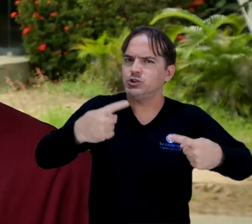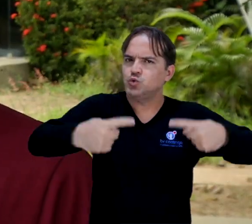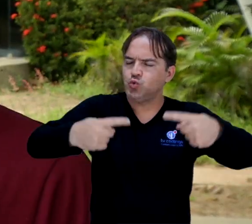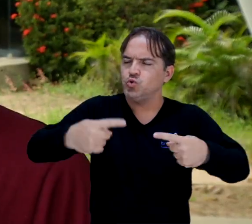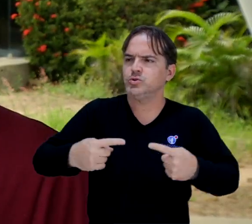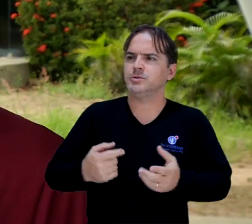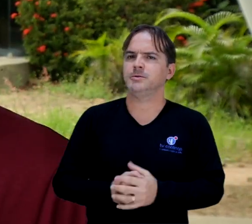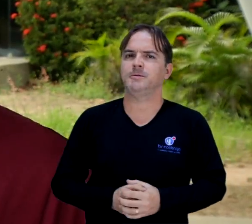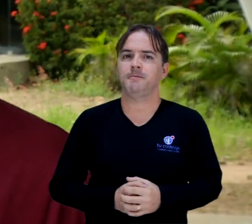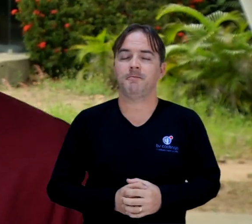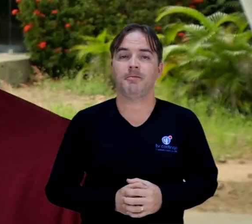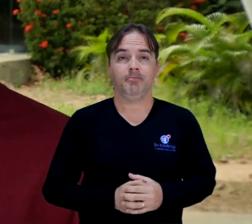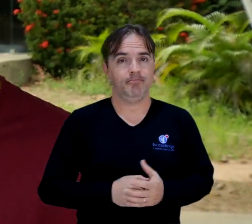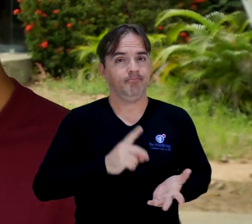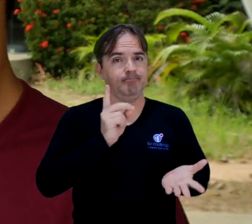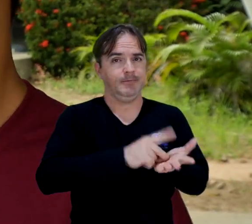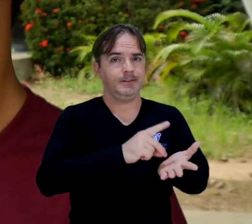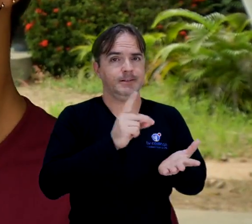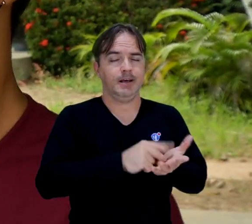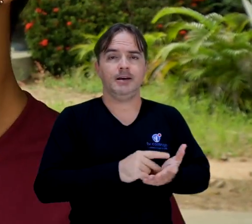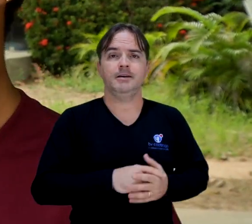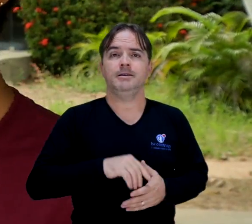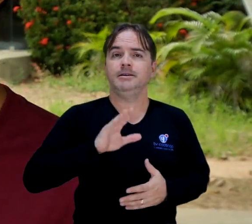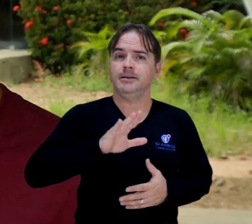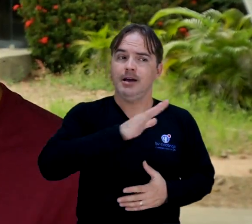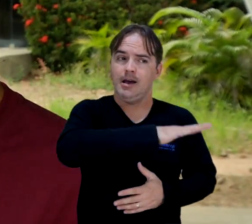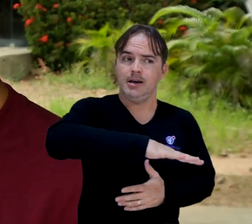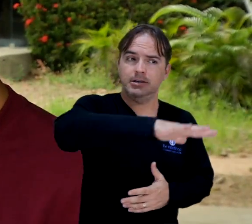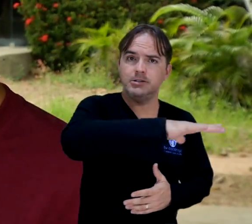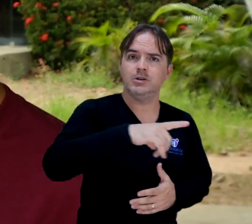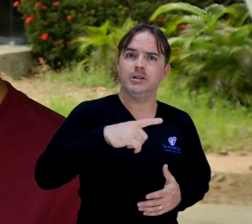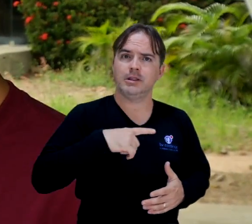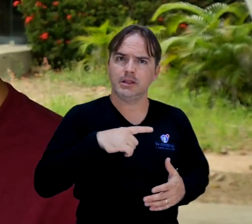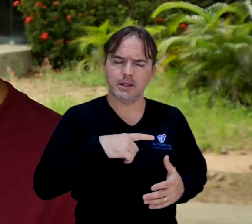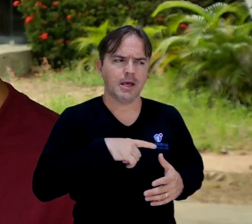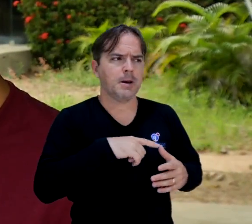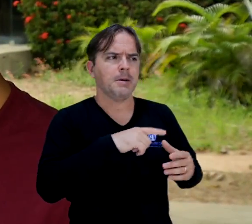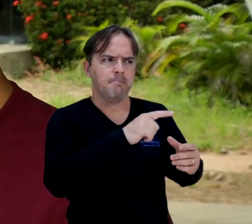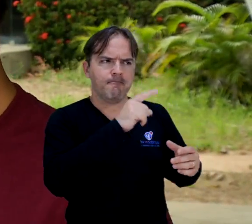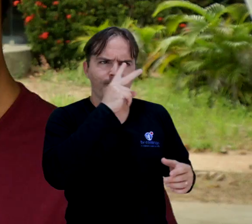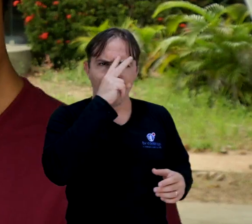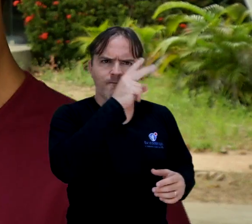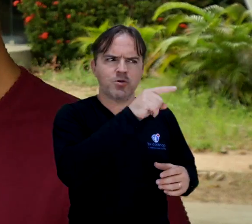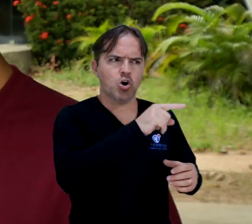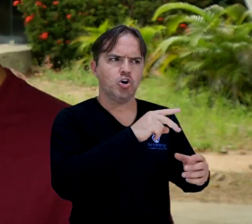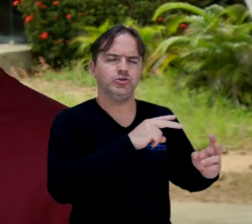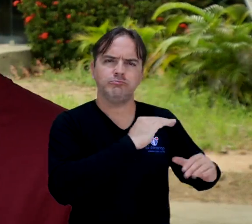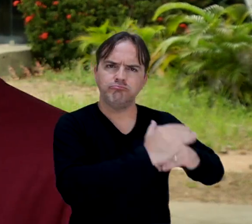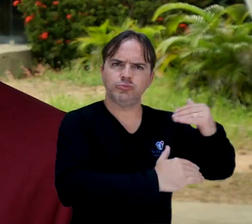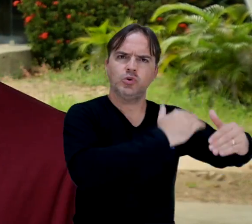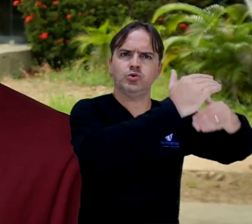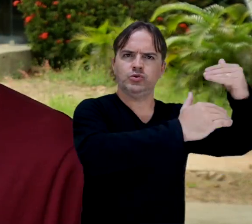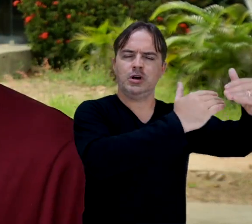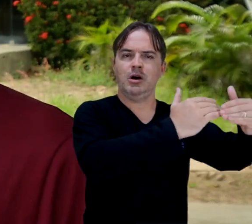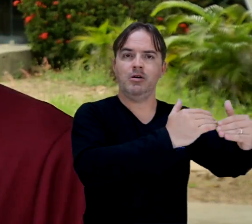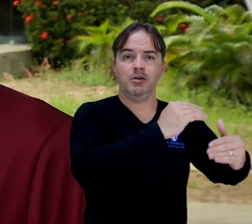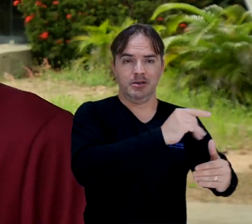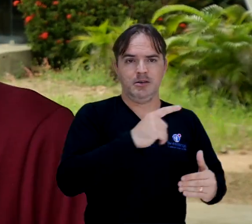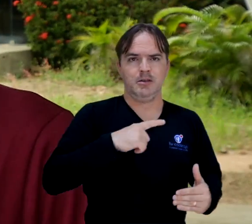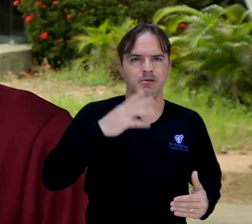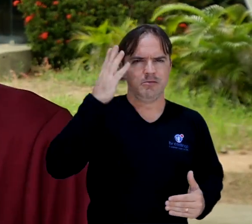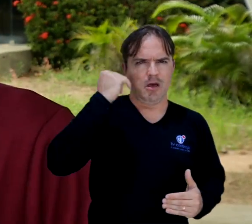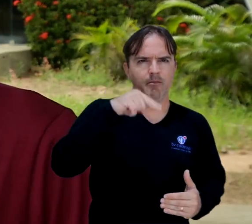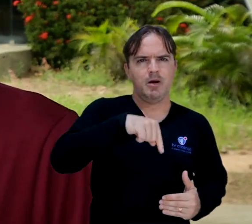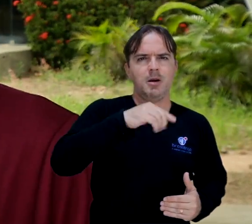aqui na região. Com certeza. A região ela possui um grande potencial tecnocientífico que vai muito além, claro, da manga e da uva,